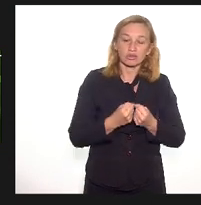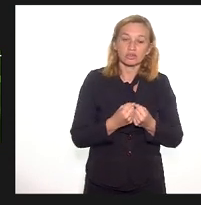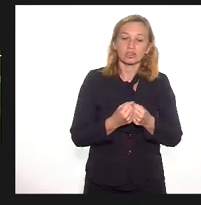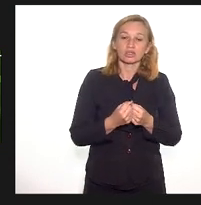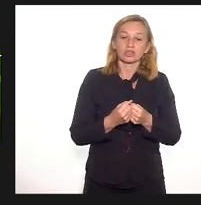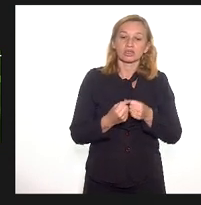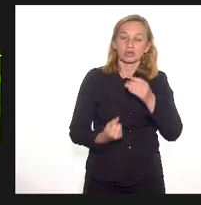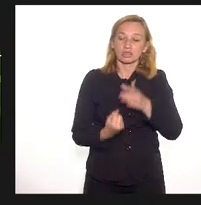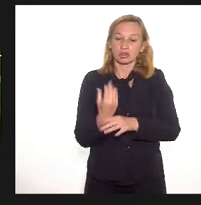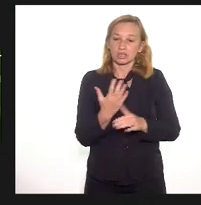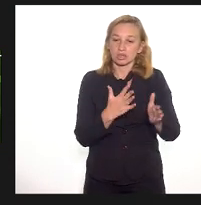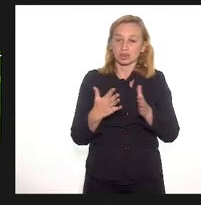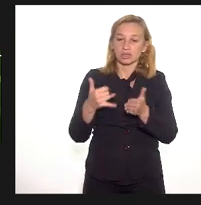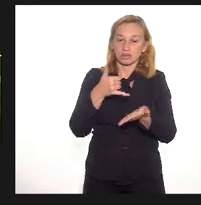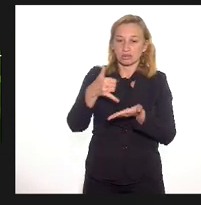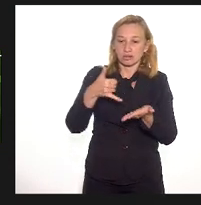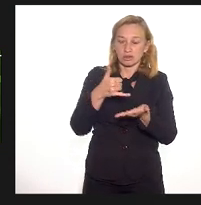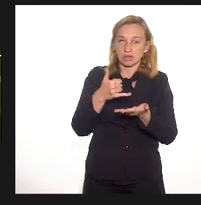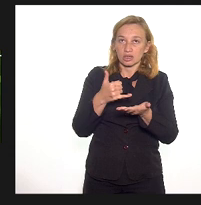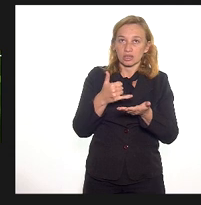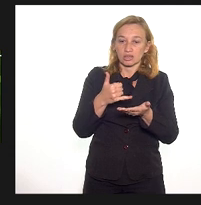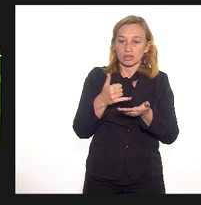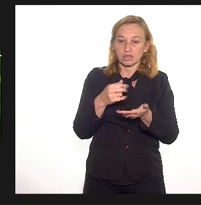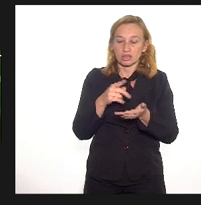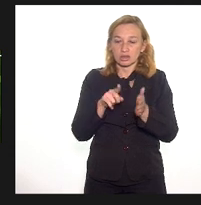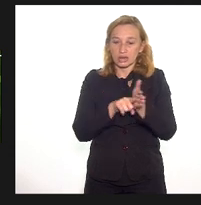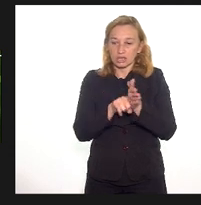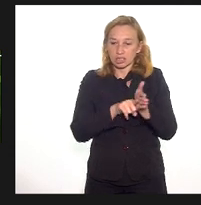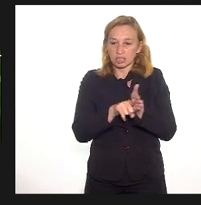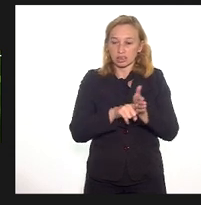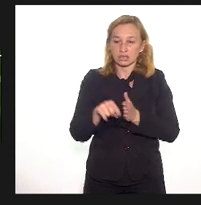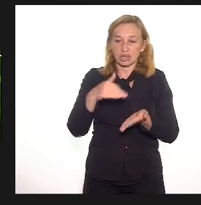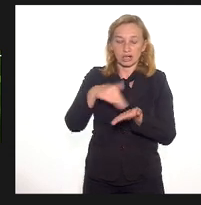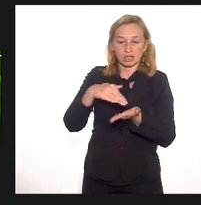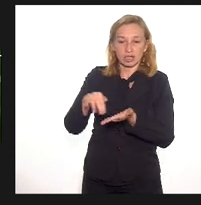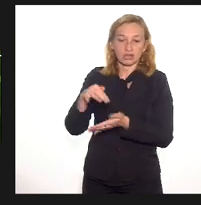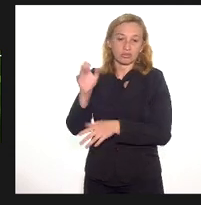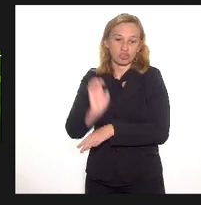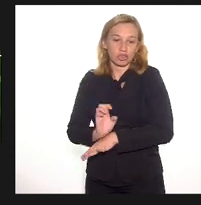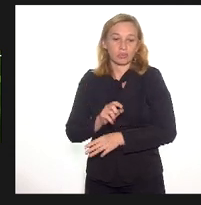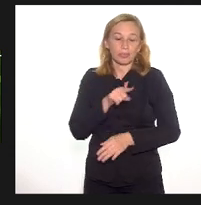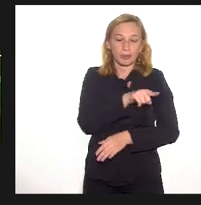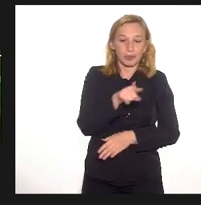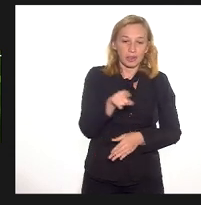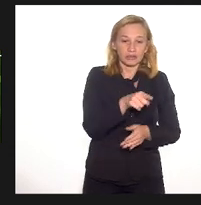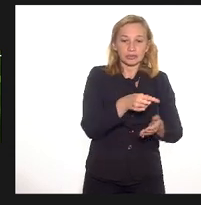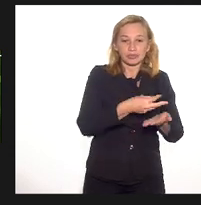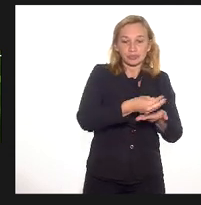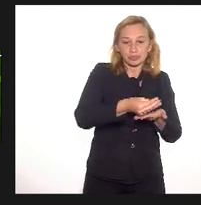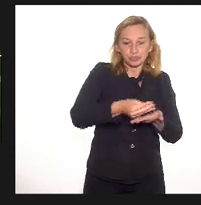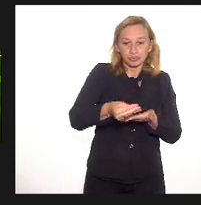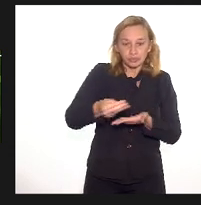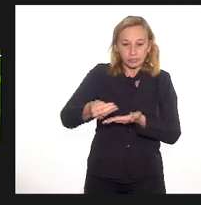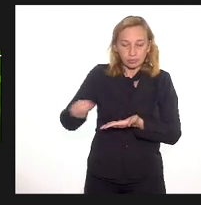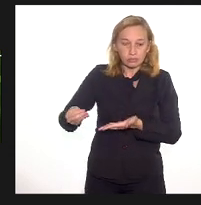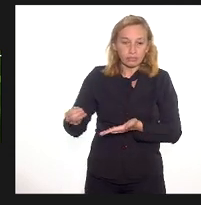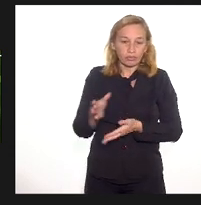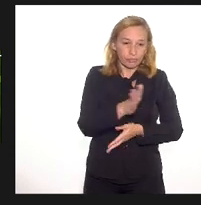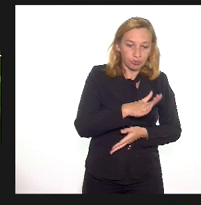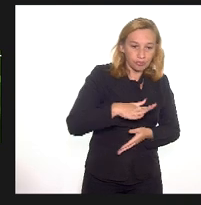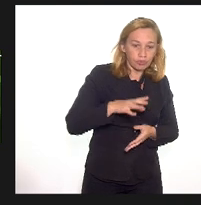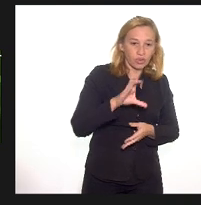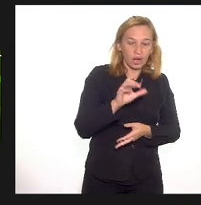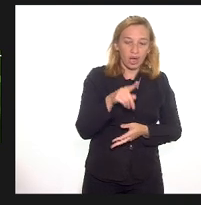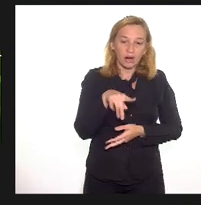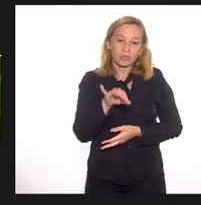fiscalização da Secretaria de Fazenda do Estado. Aqui a gente tem uma distribuição dos campos,